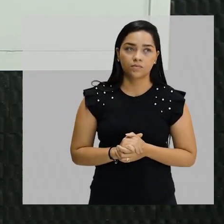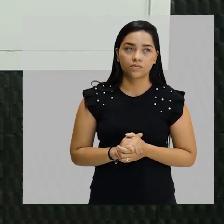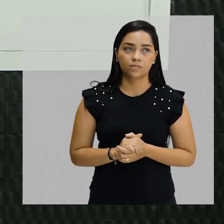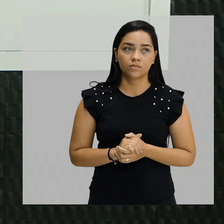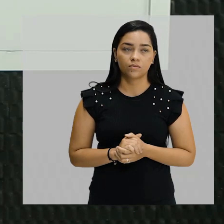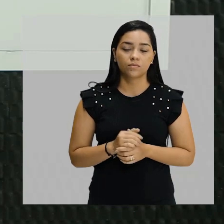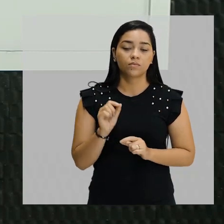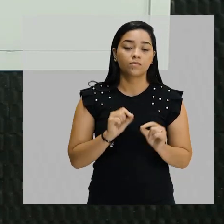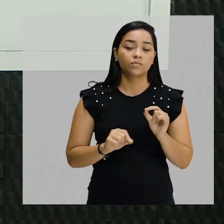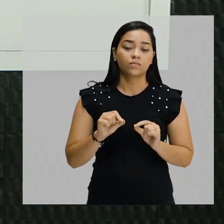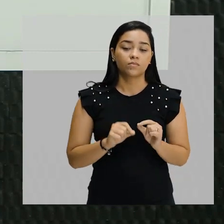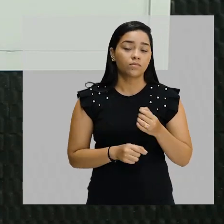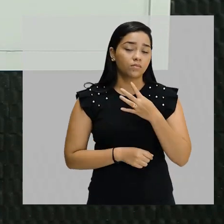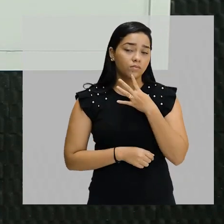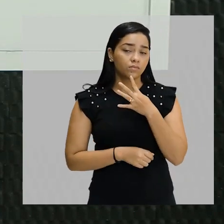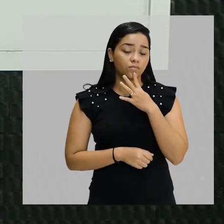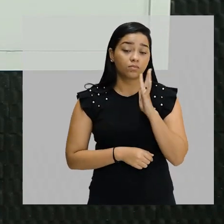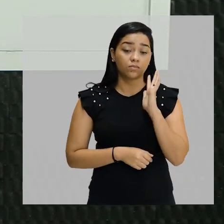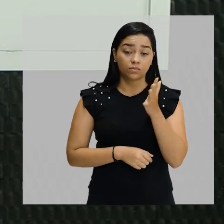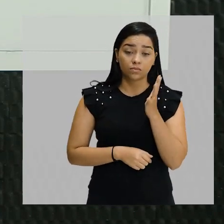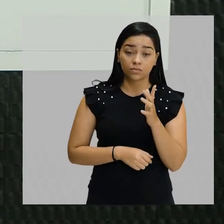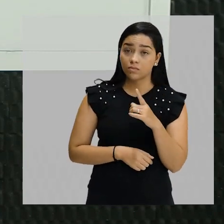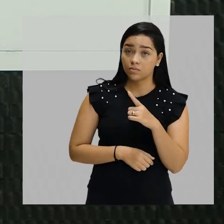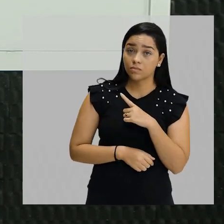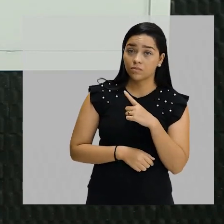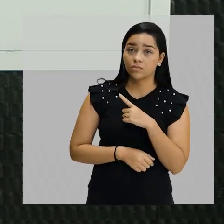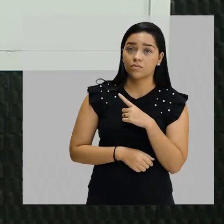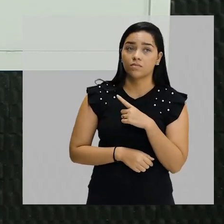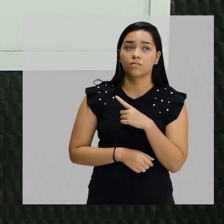nós consideramos que o conhecimento já está